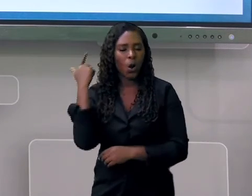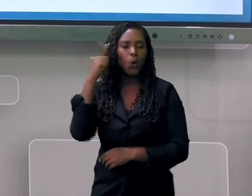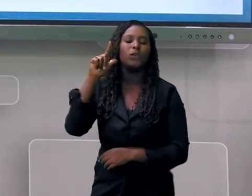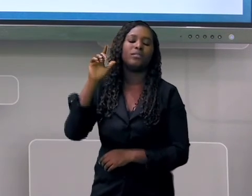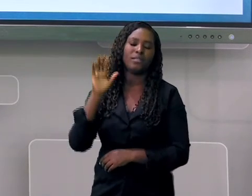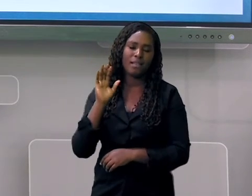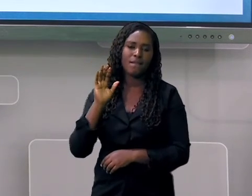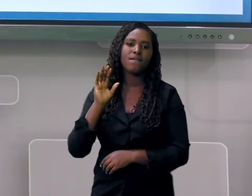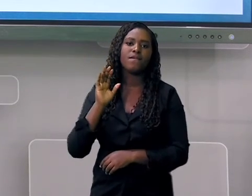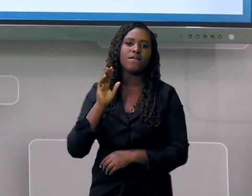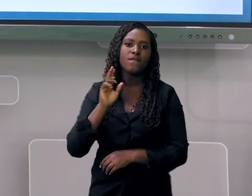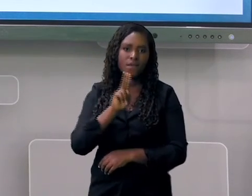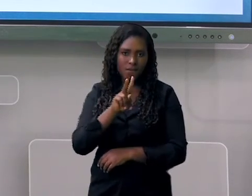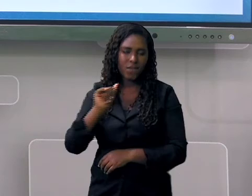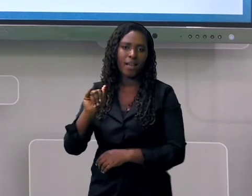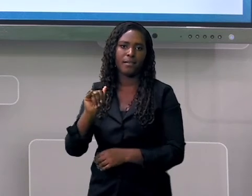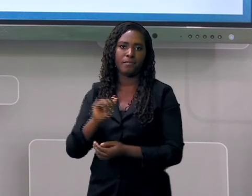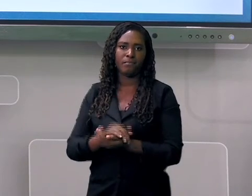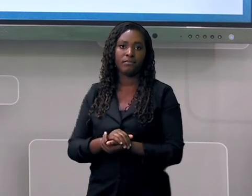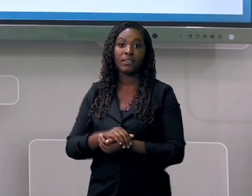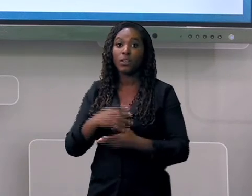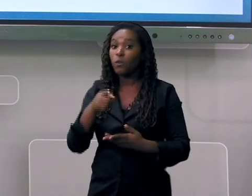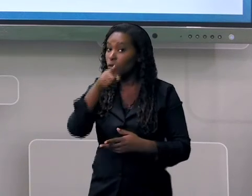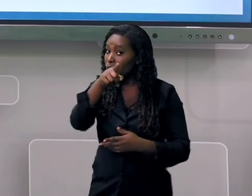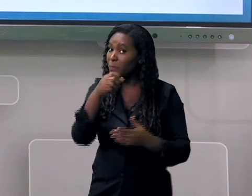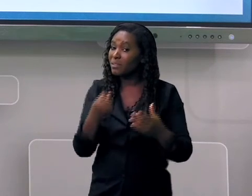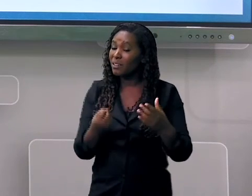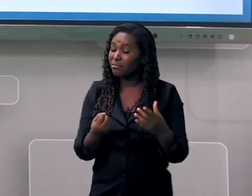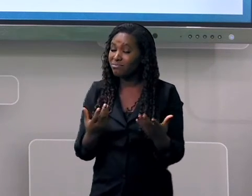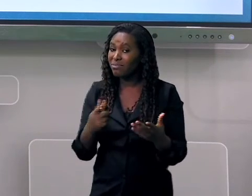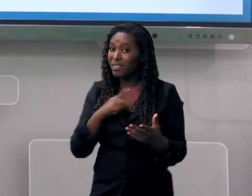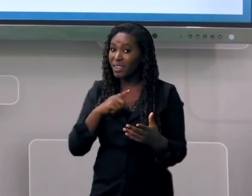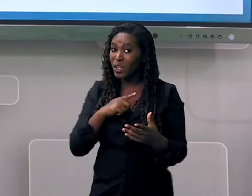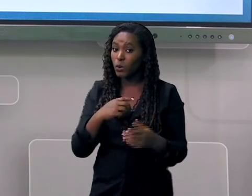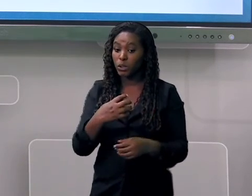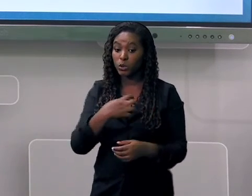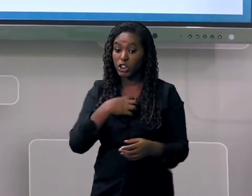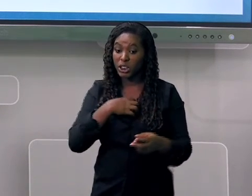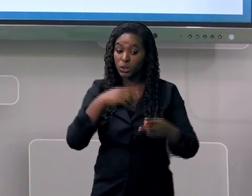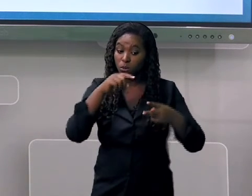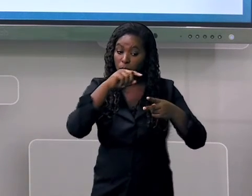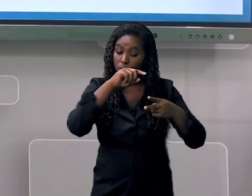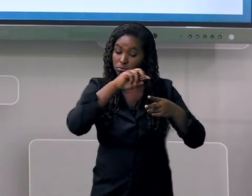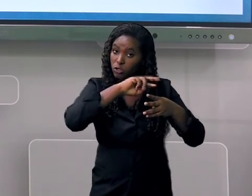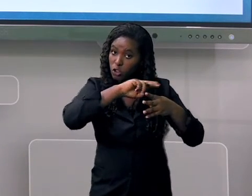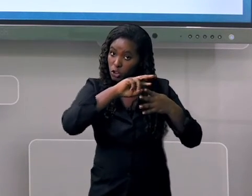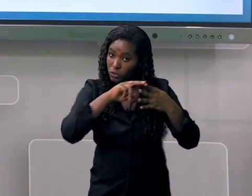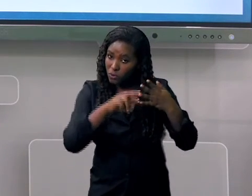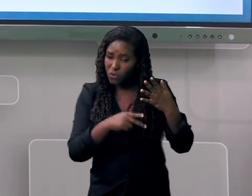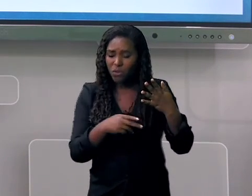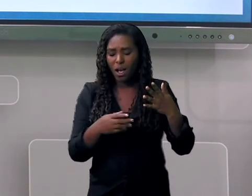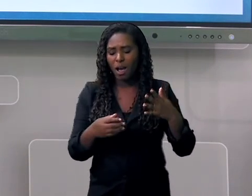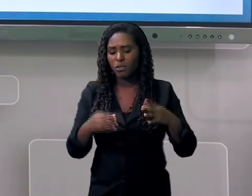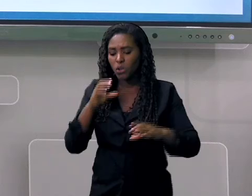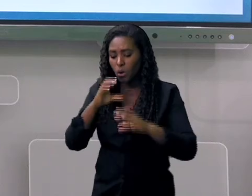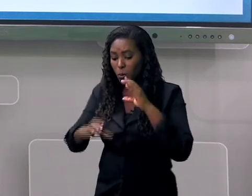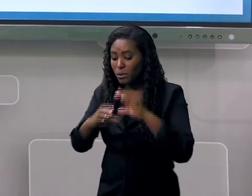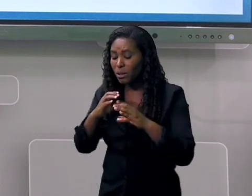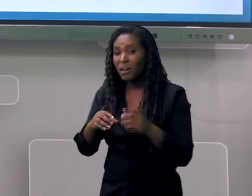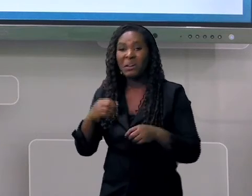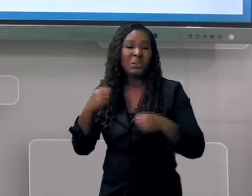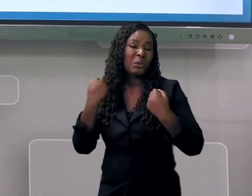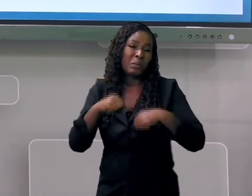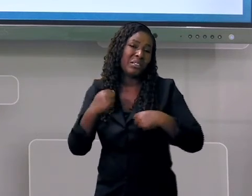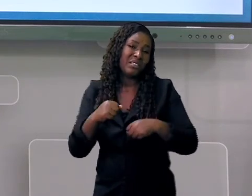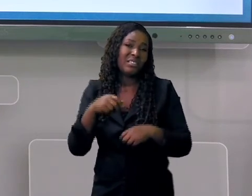Crie formas de se comunicar com seu filho. Quem disse que precisa ser só verbal? Use sim a fala para antecipar,